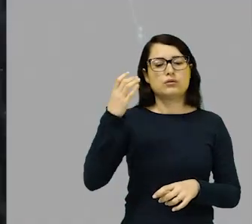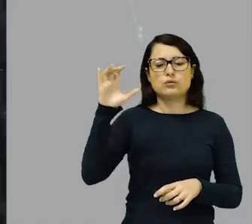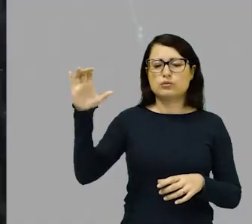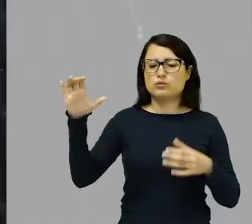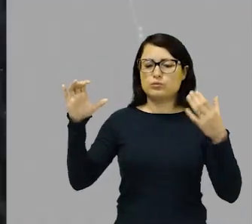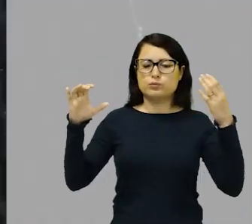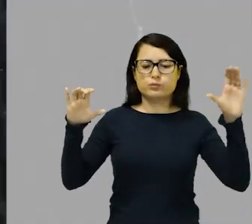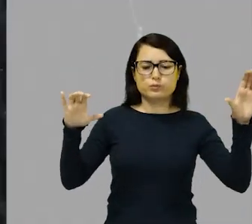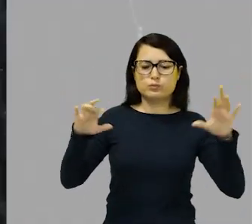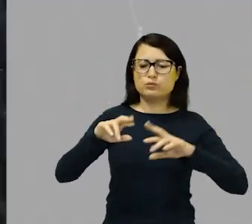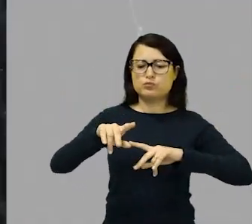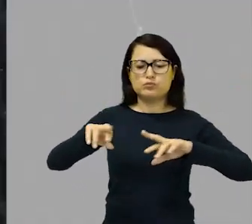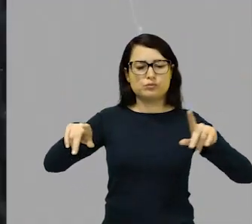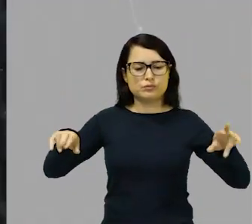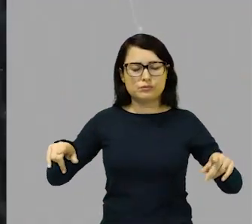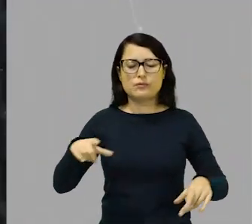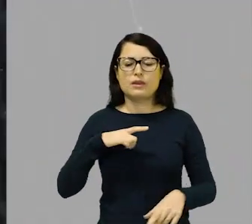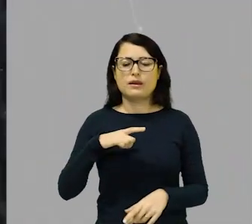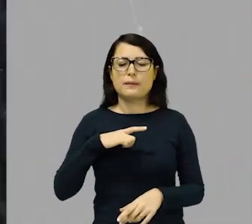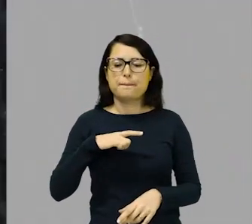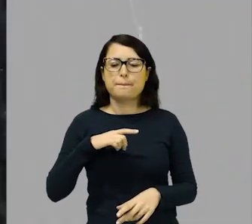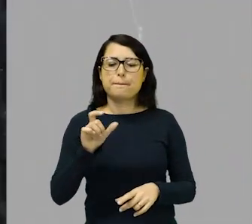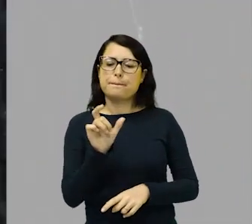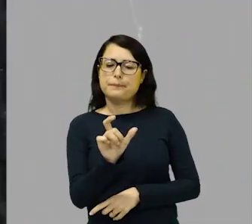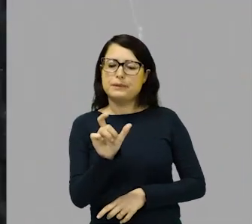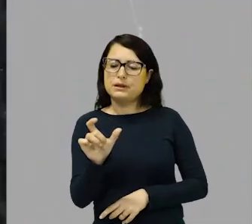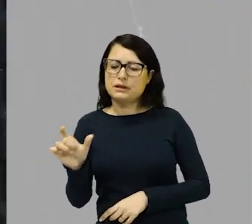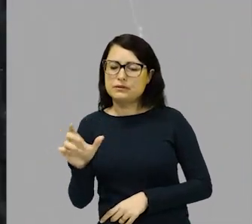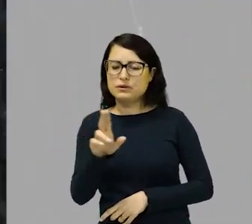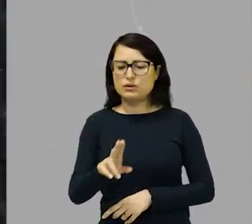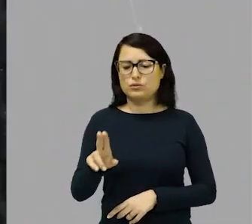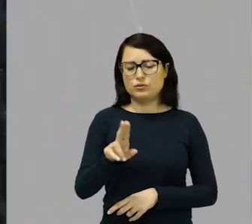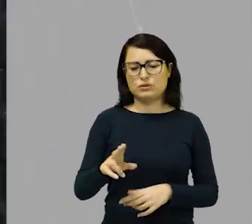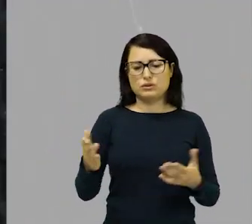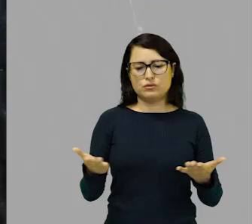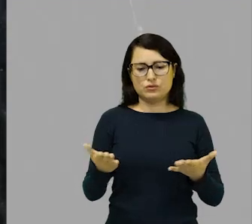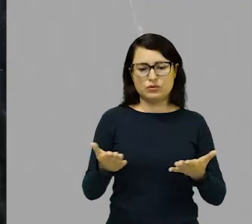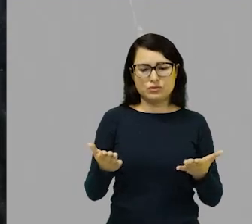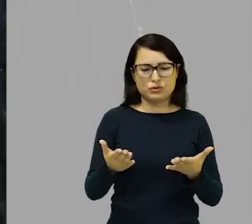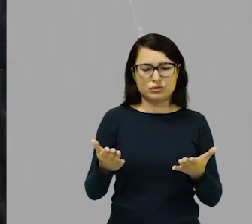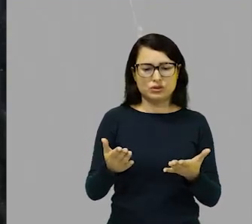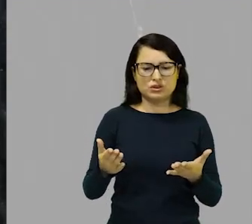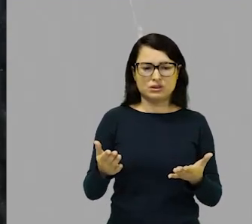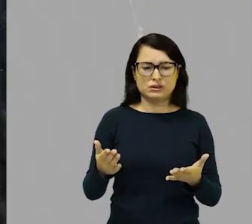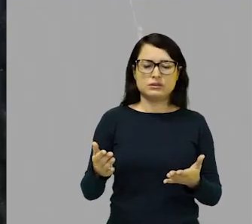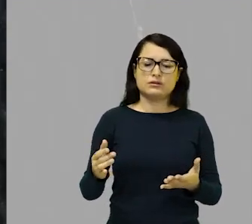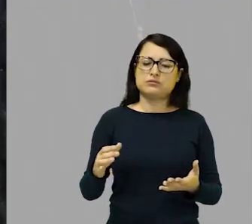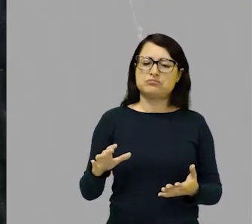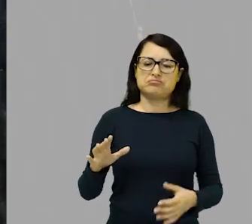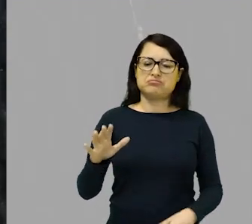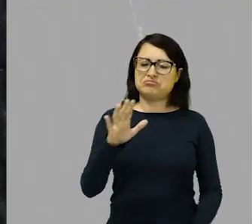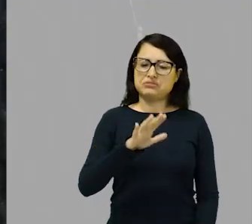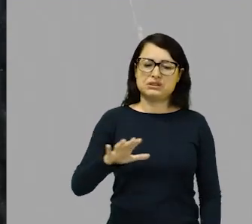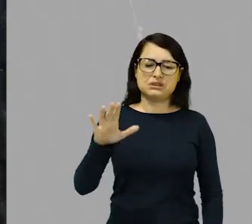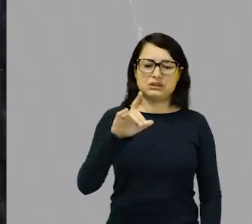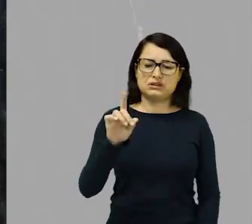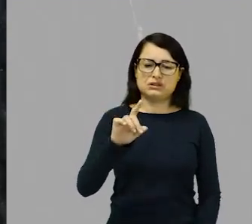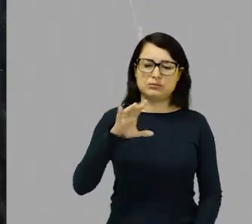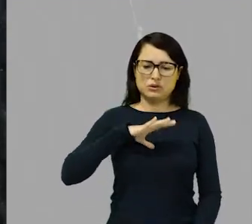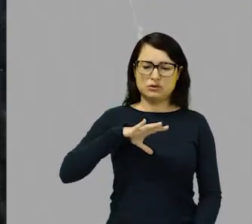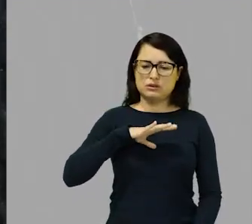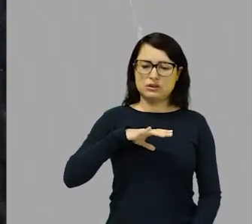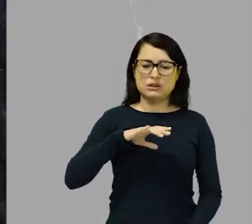lugares possíveis. Existem muitas palavras que a gente usa hoje que não são de origem nacional, nem portuguesa, são de